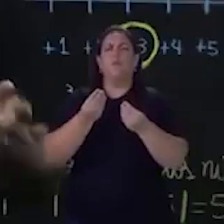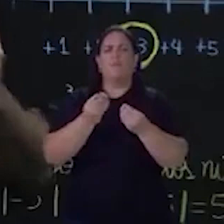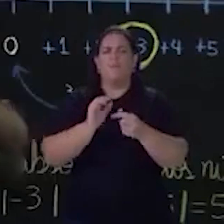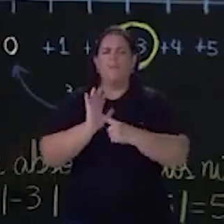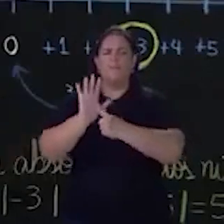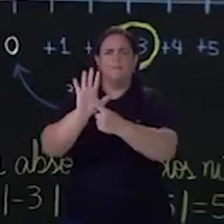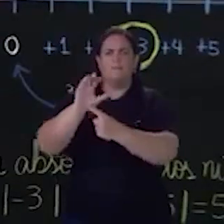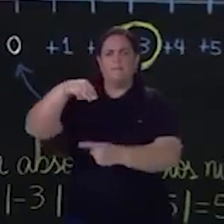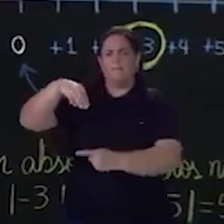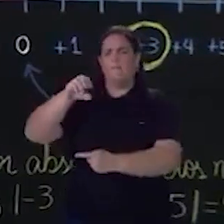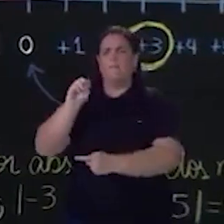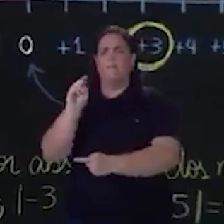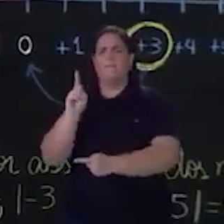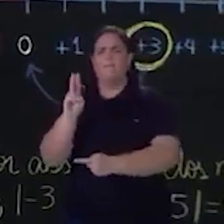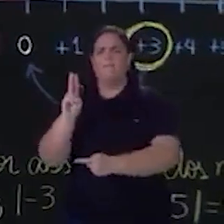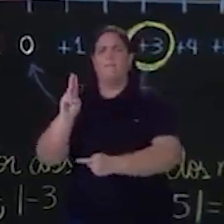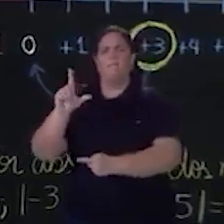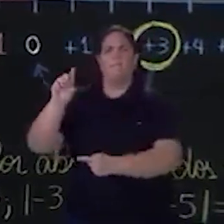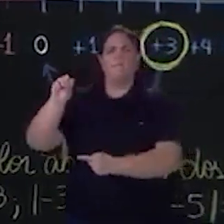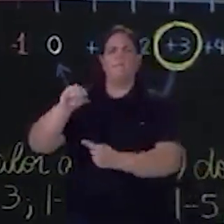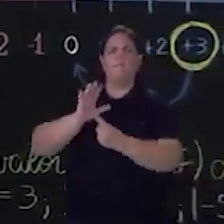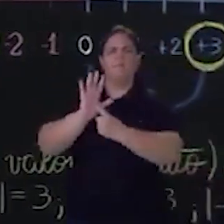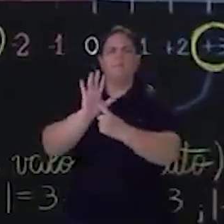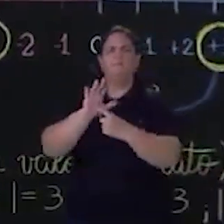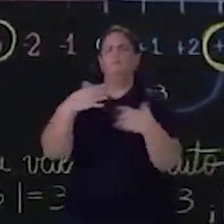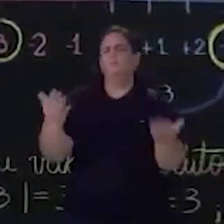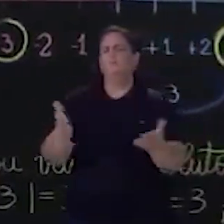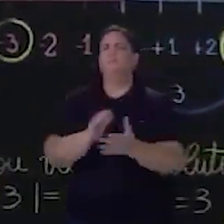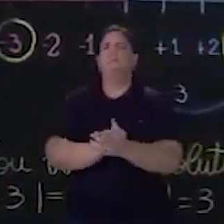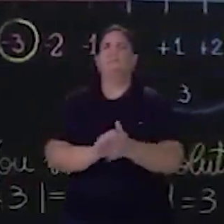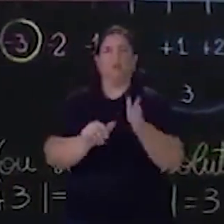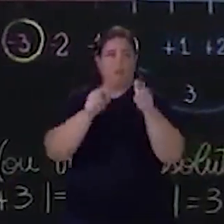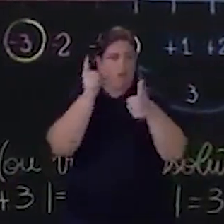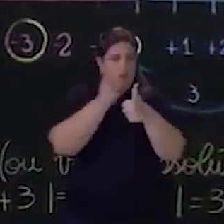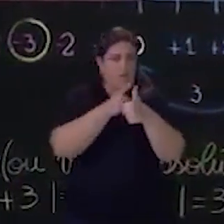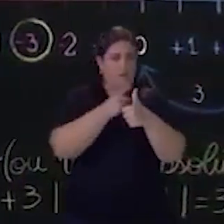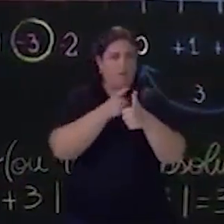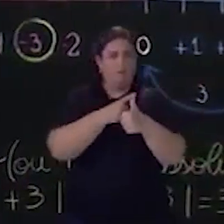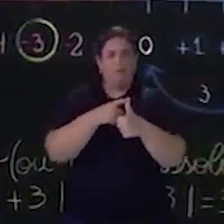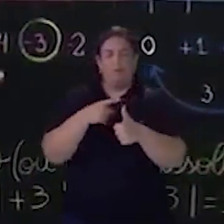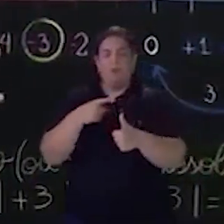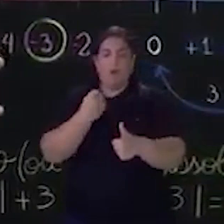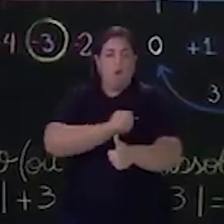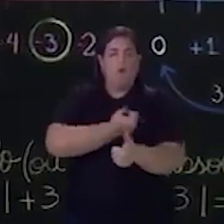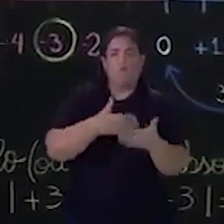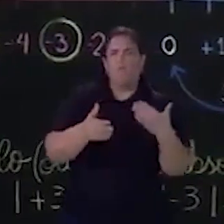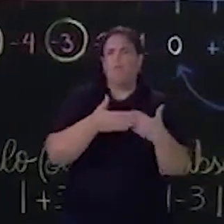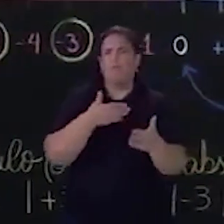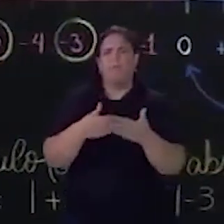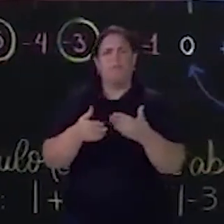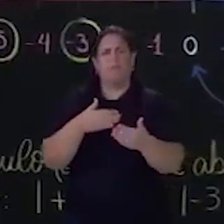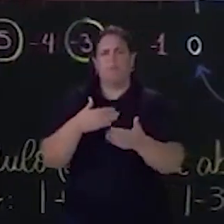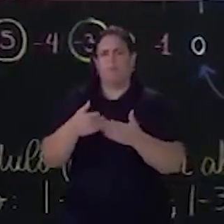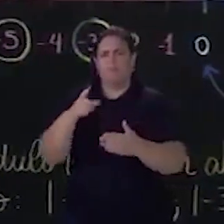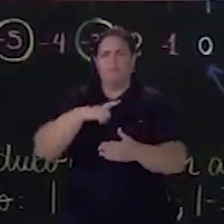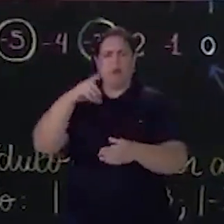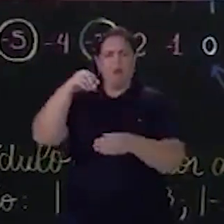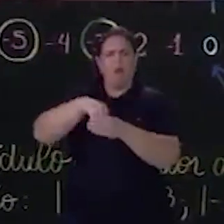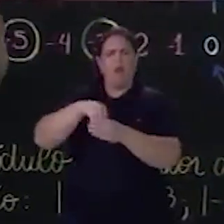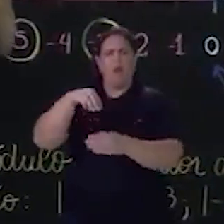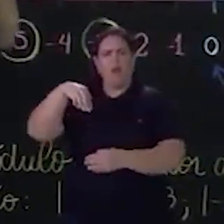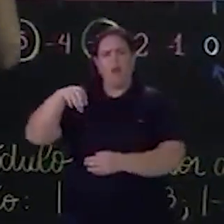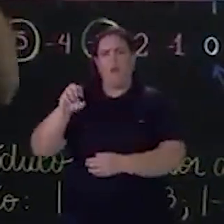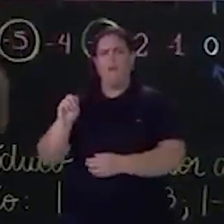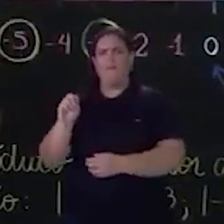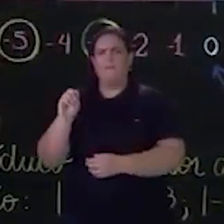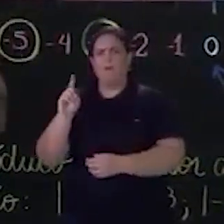indicar o módulo? Primeira coisa, um número qualquer, ele está em módulo quando ele estiver